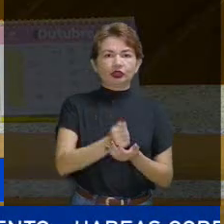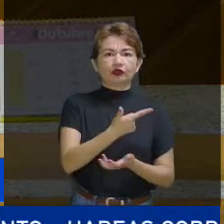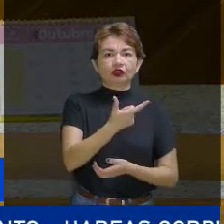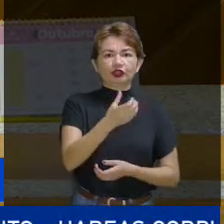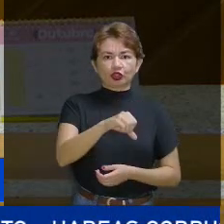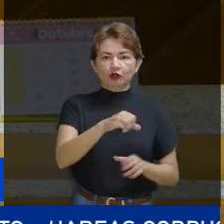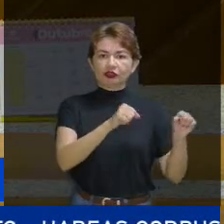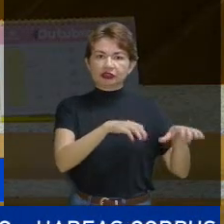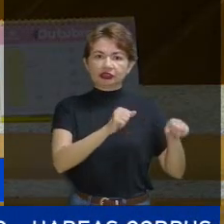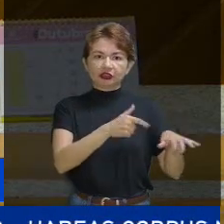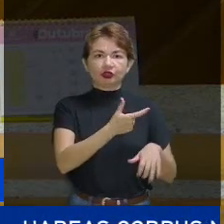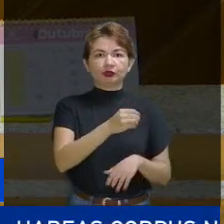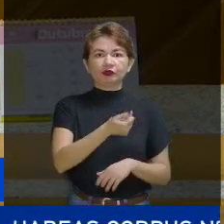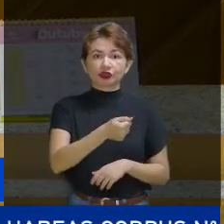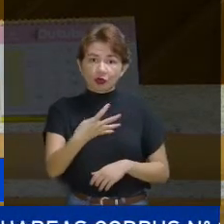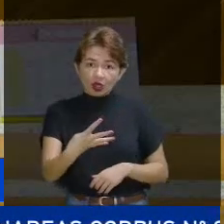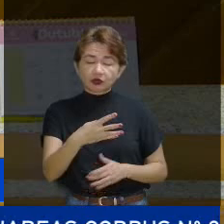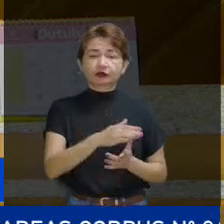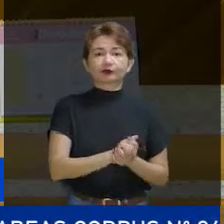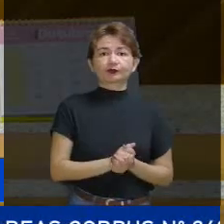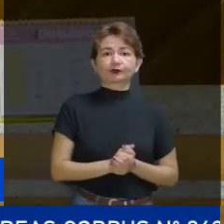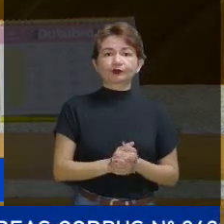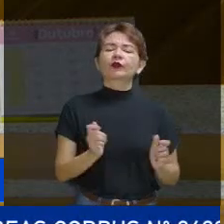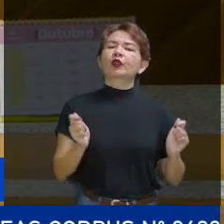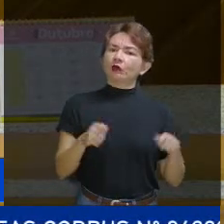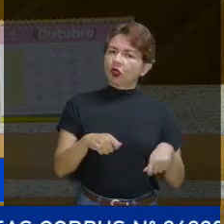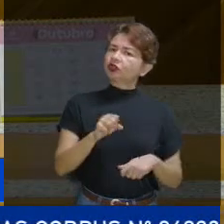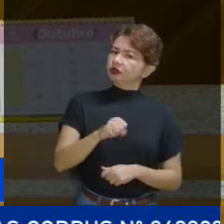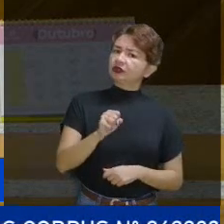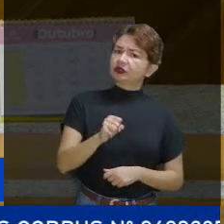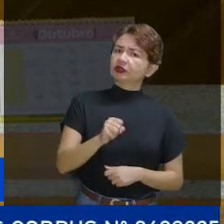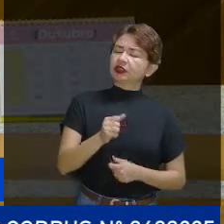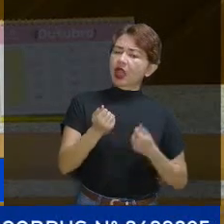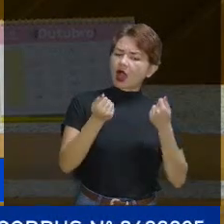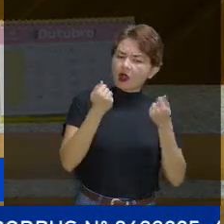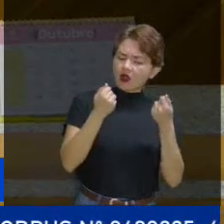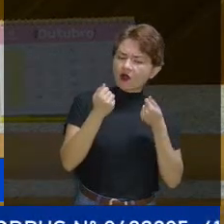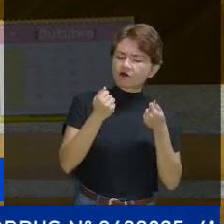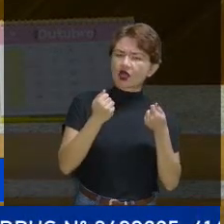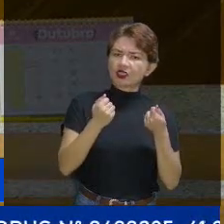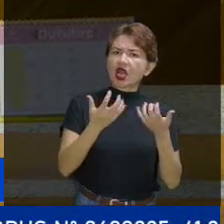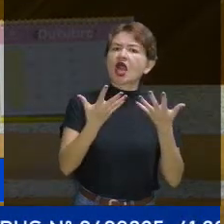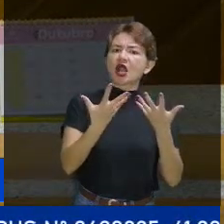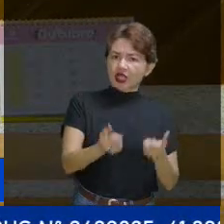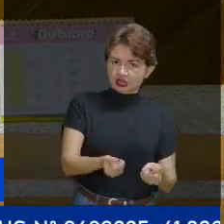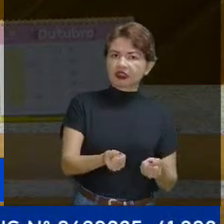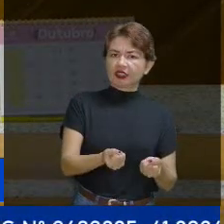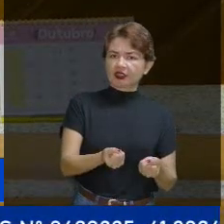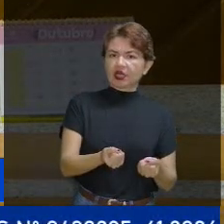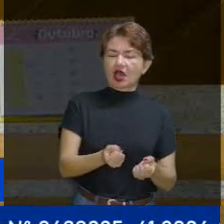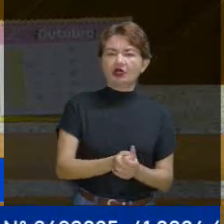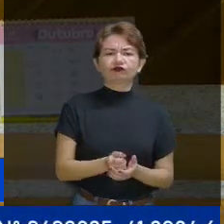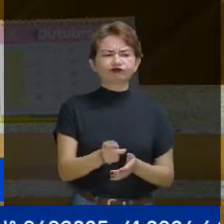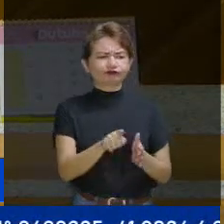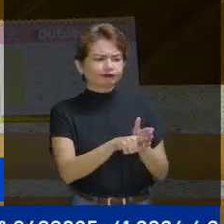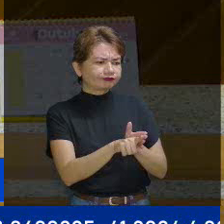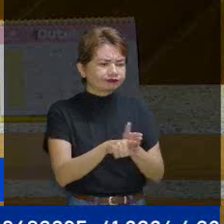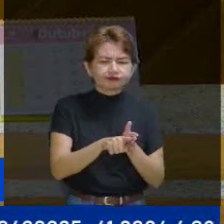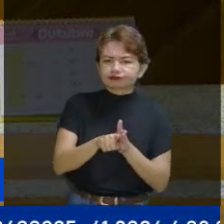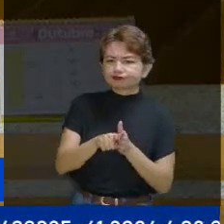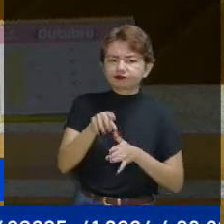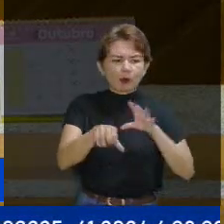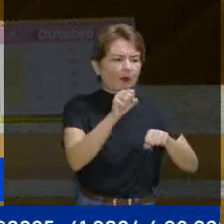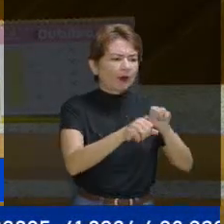de 29/9/24, era competente para analisar e deferir a medida cautelar de busca e apreensão,